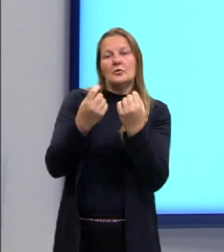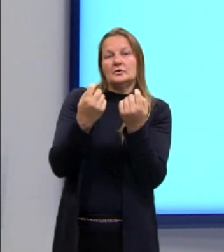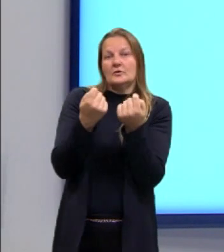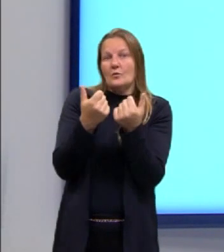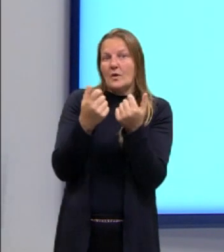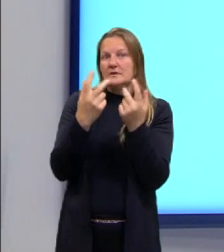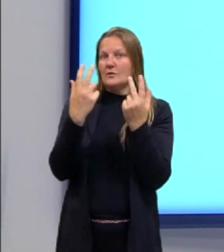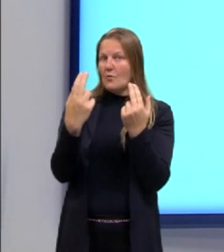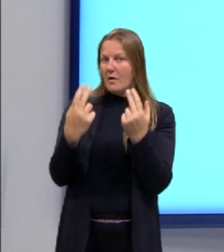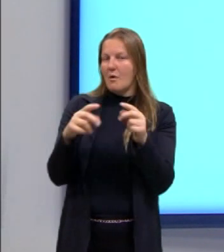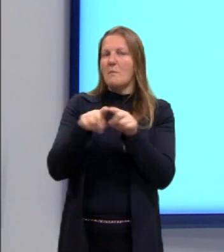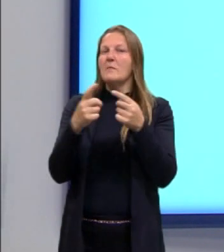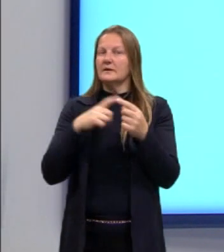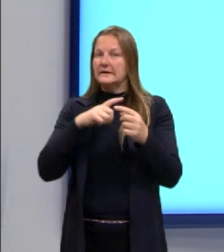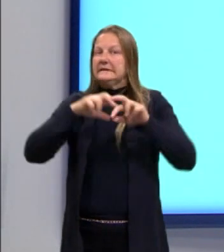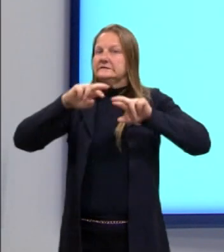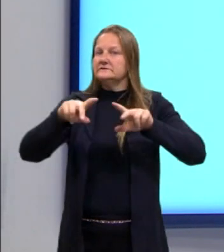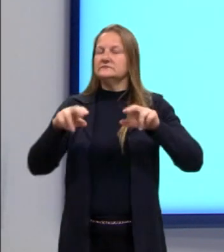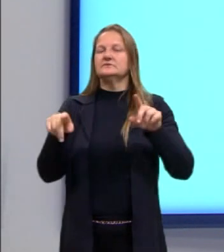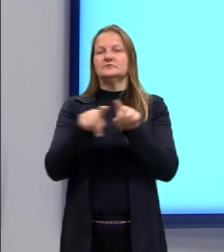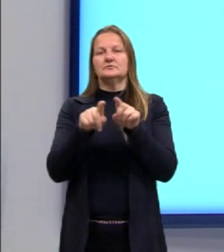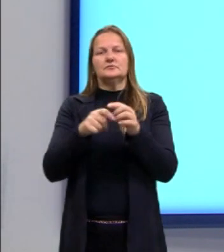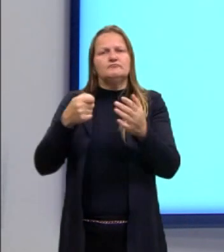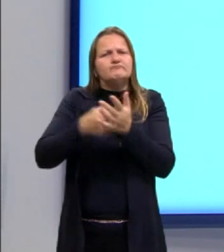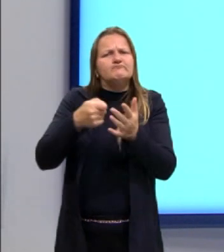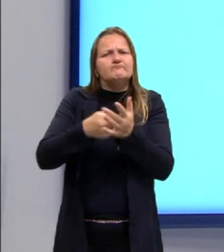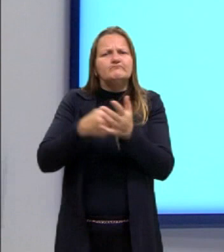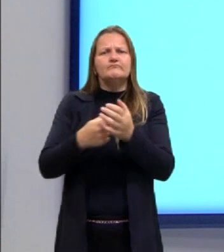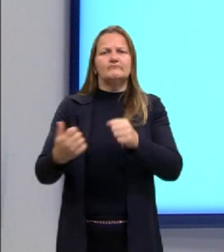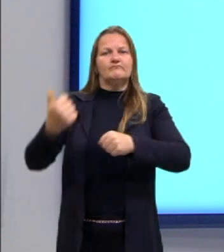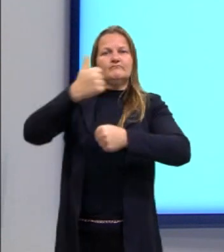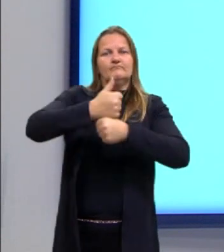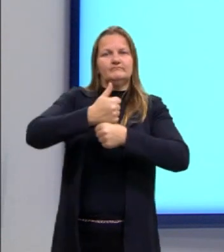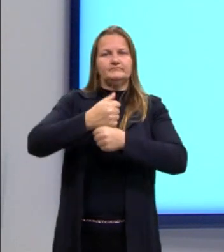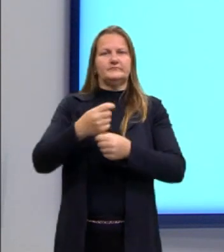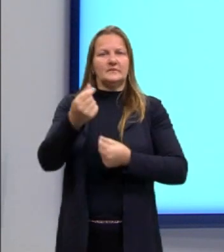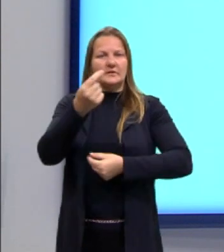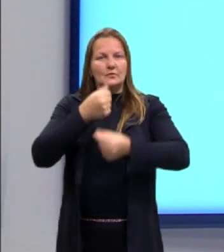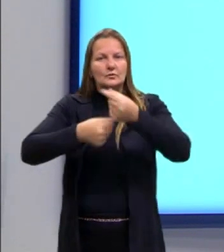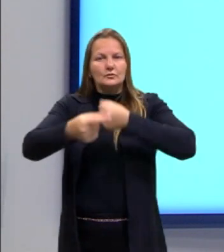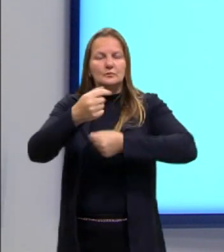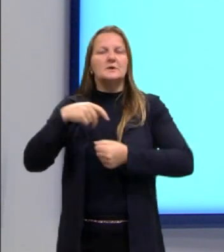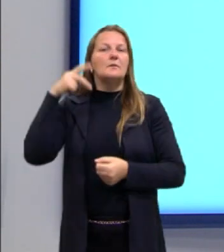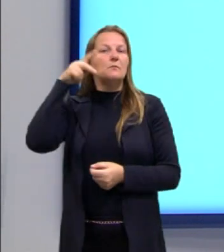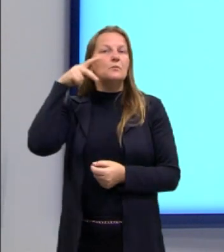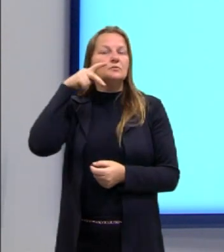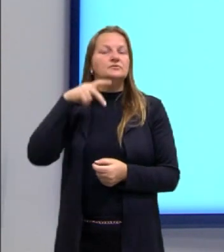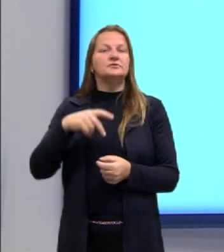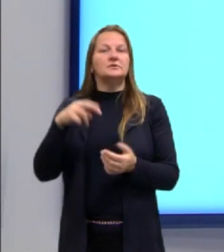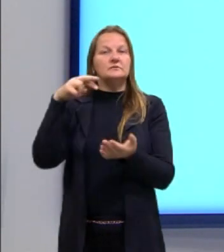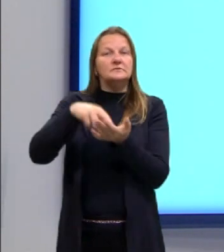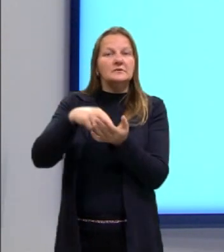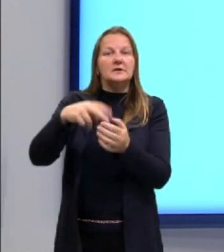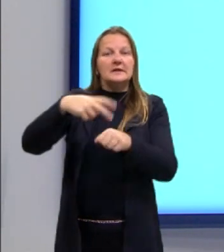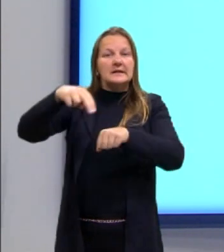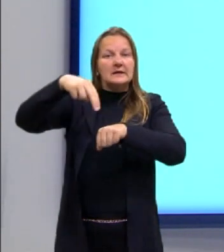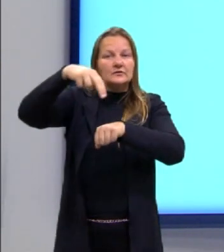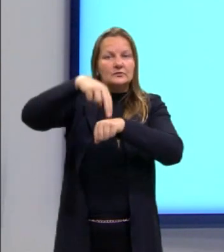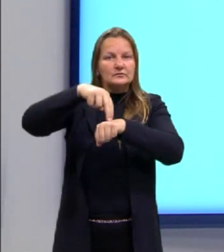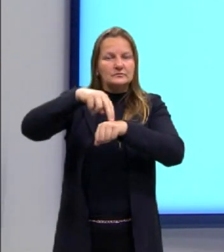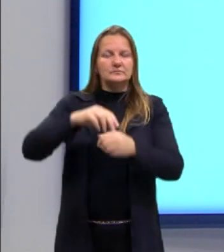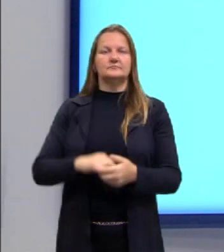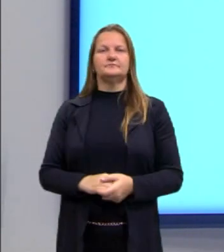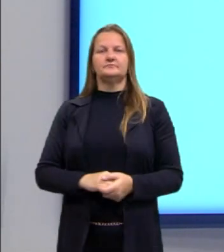que é principalmente essa tentativa ter uma economia uma política que fosse realmente nacionalista que realmente